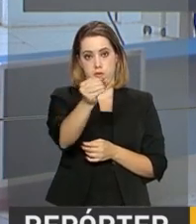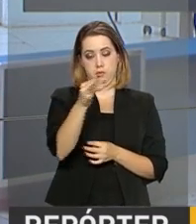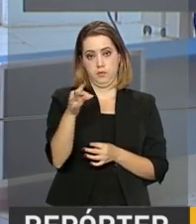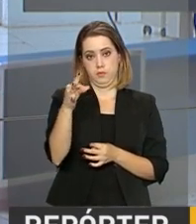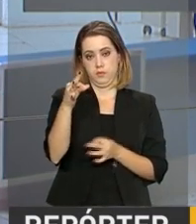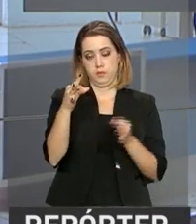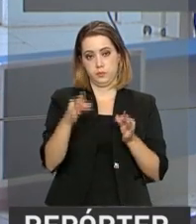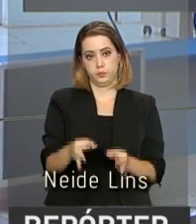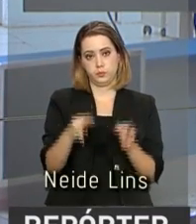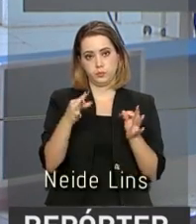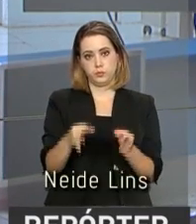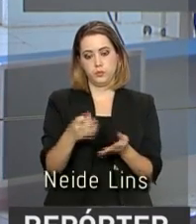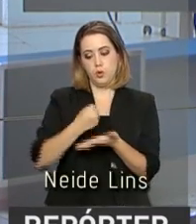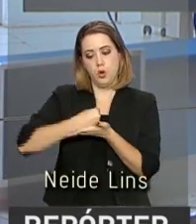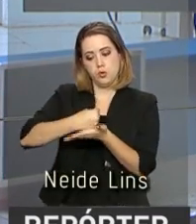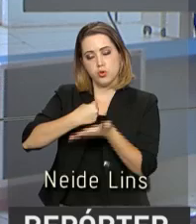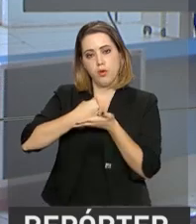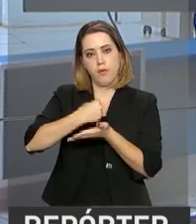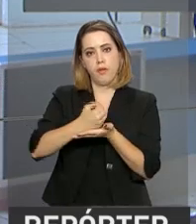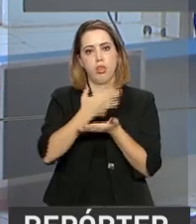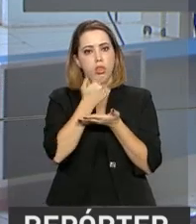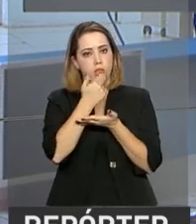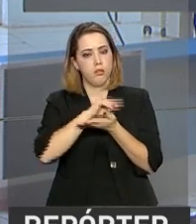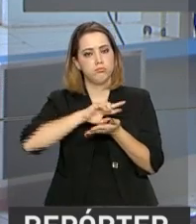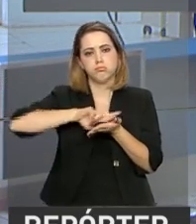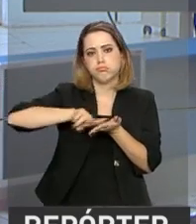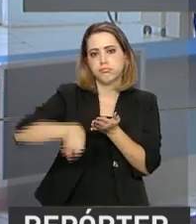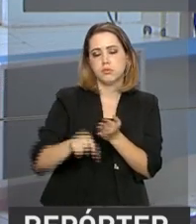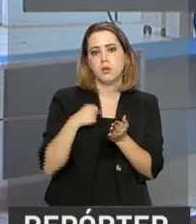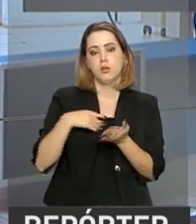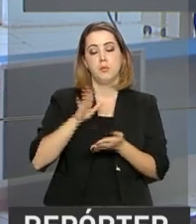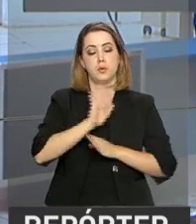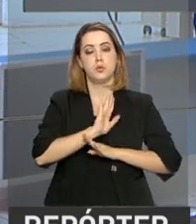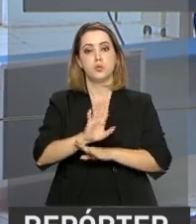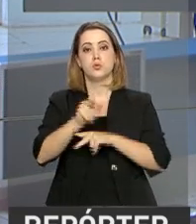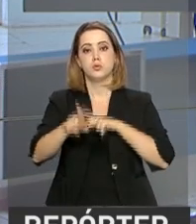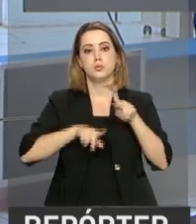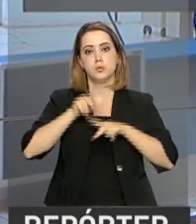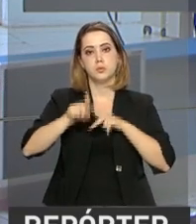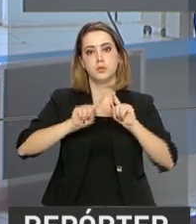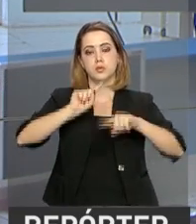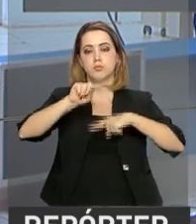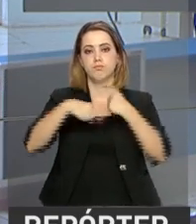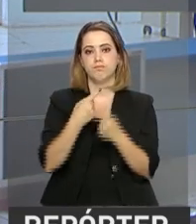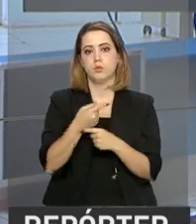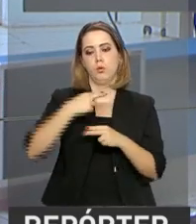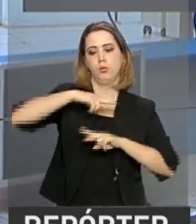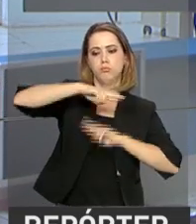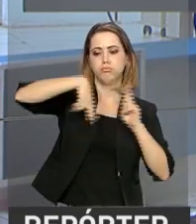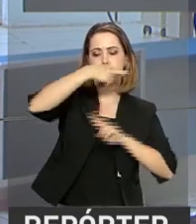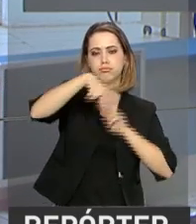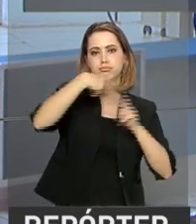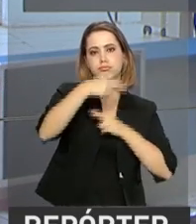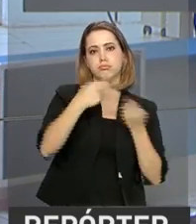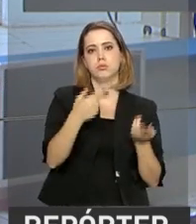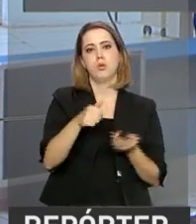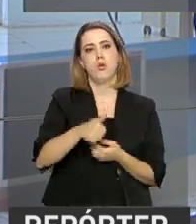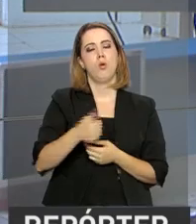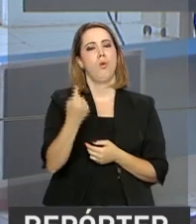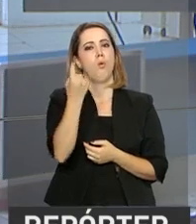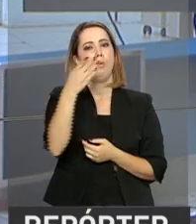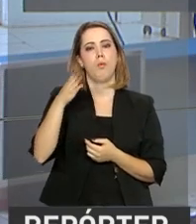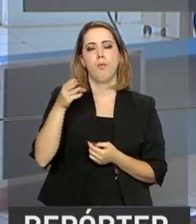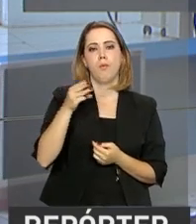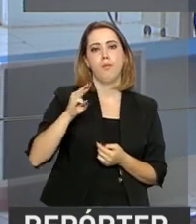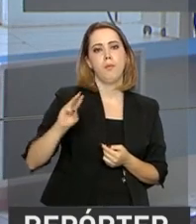donativos para o Haiti a doação foi antecipada para ajudar a população após a passagem do furacão Matthew que prejudicou quase 1 milhão